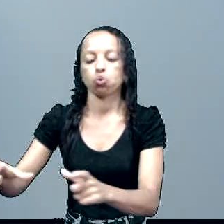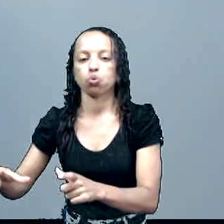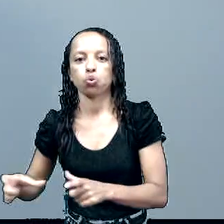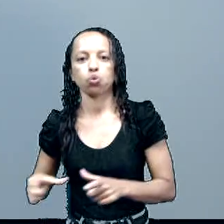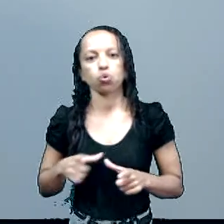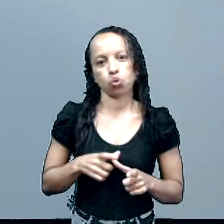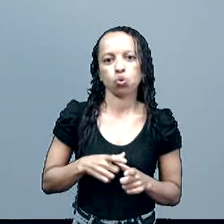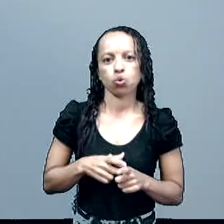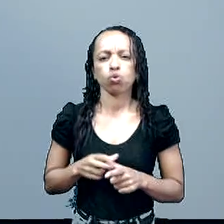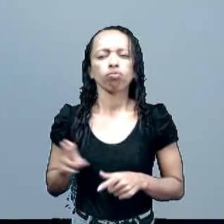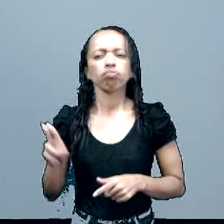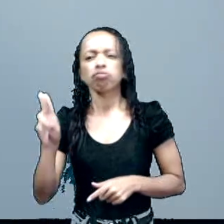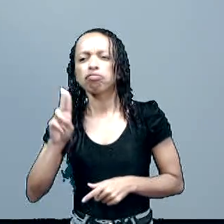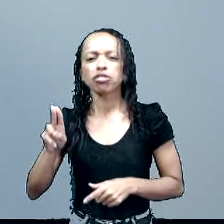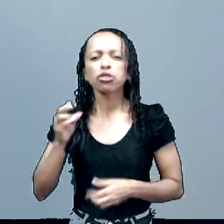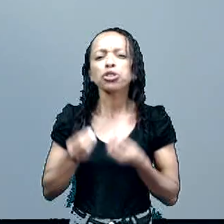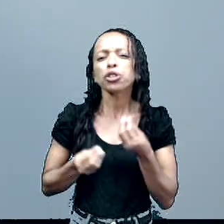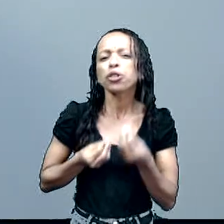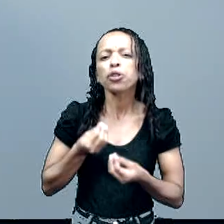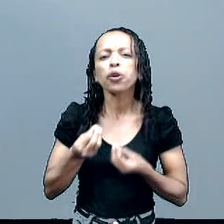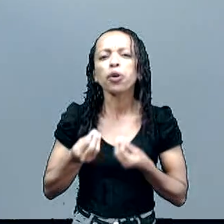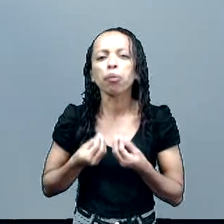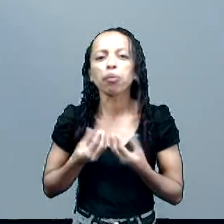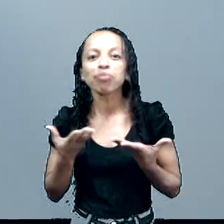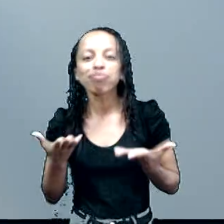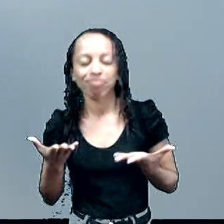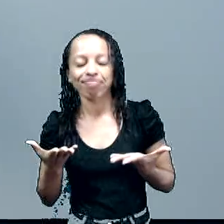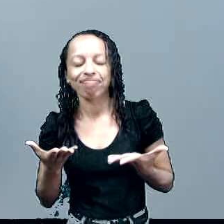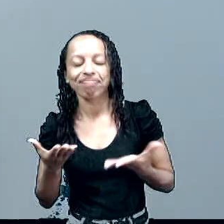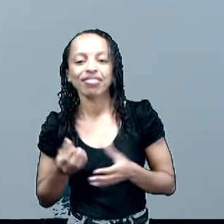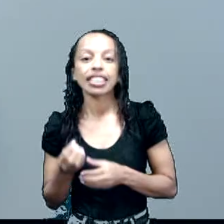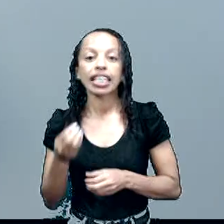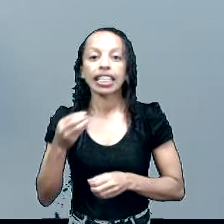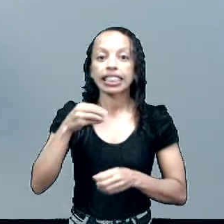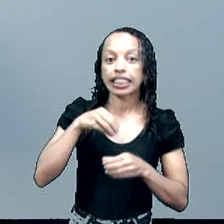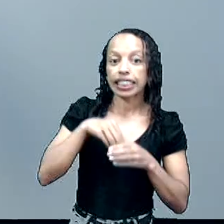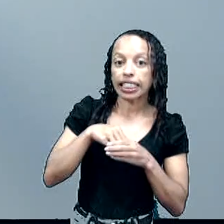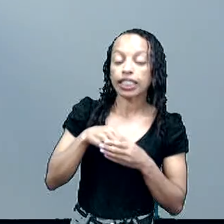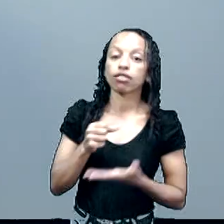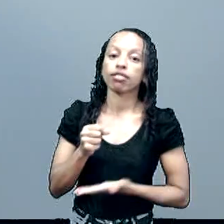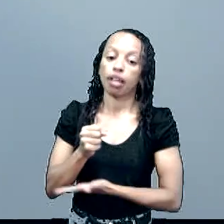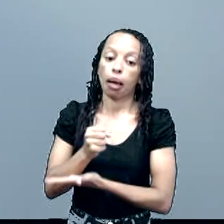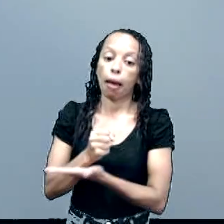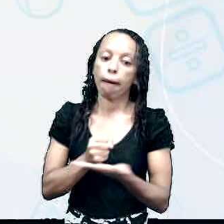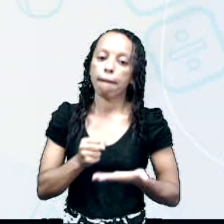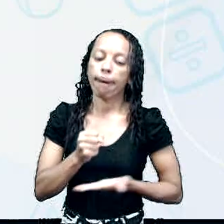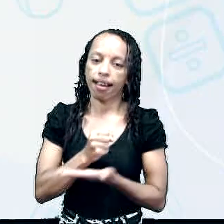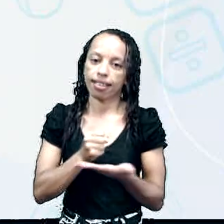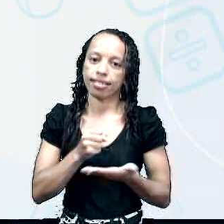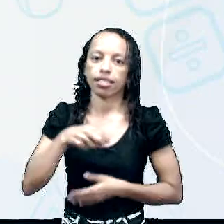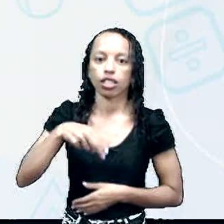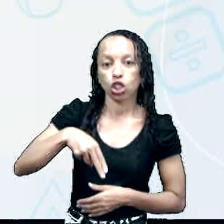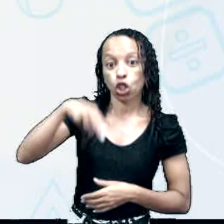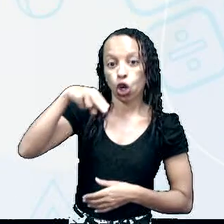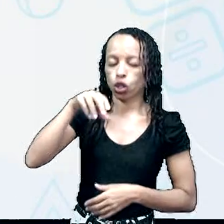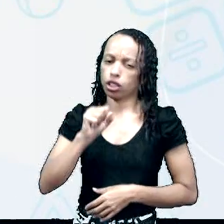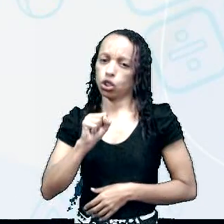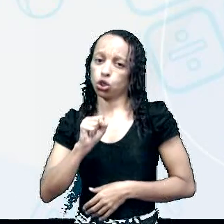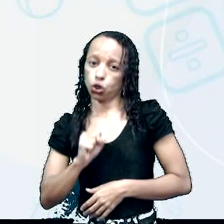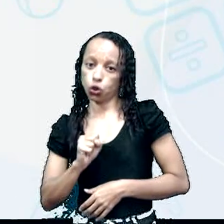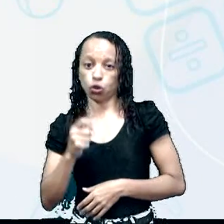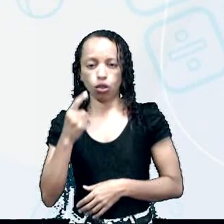Claro que dentro do GPS vai estar a base do que é norte do que a sul observa e na tela no slide